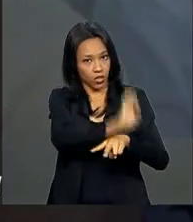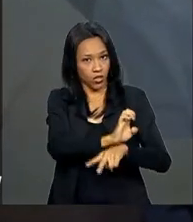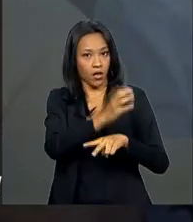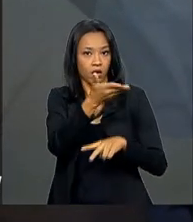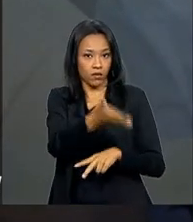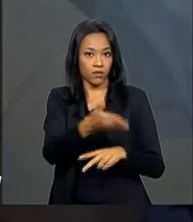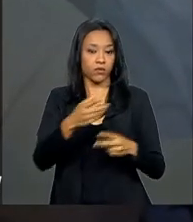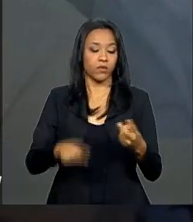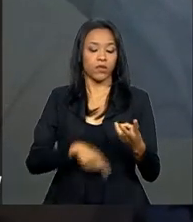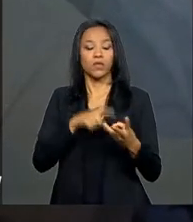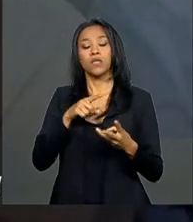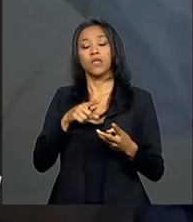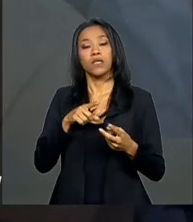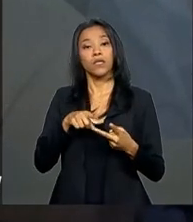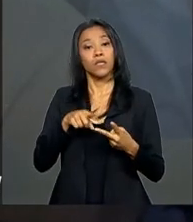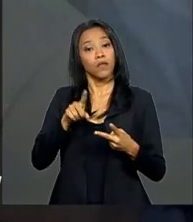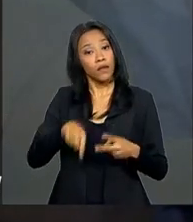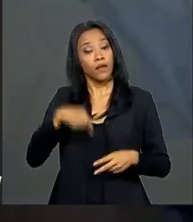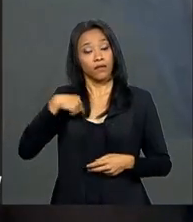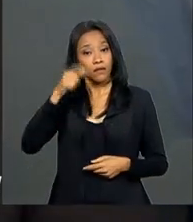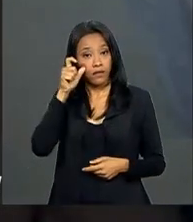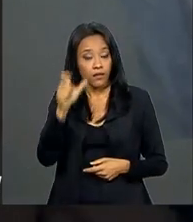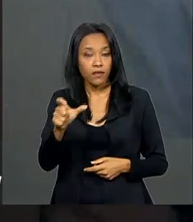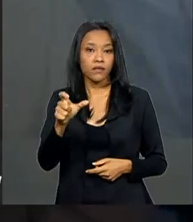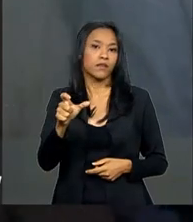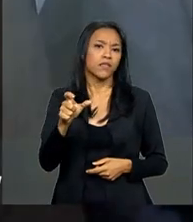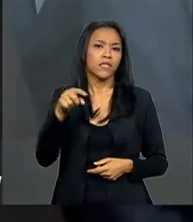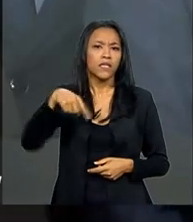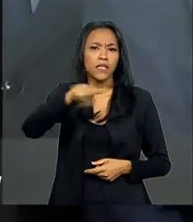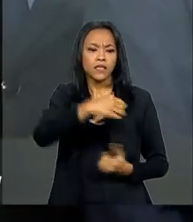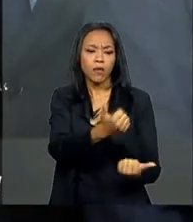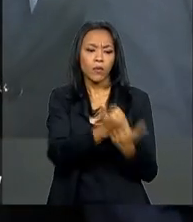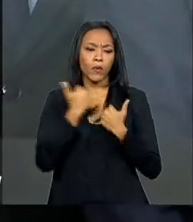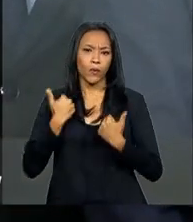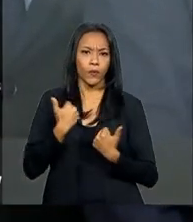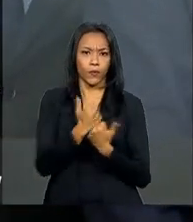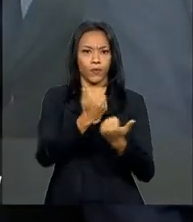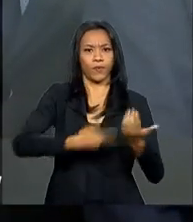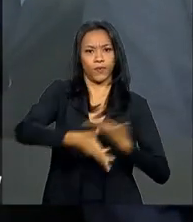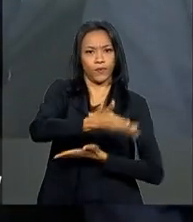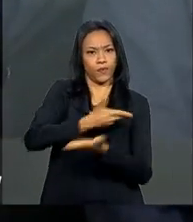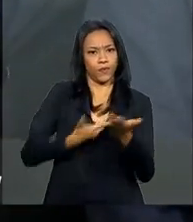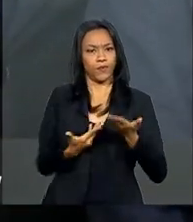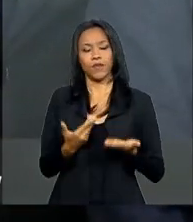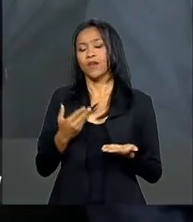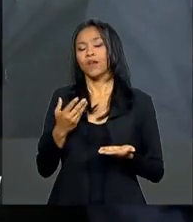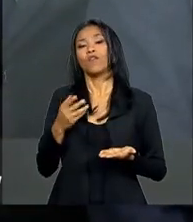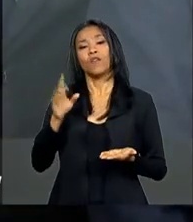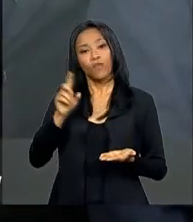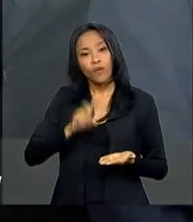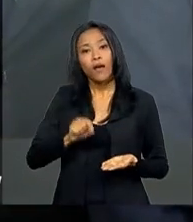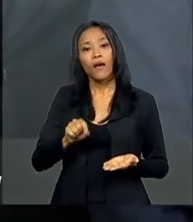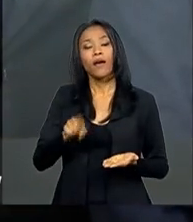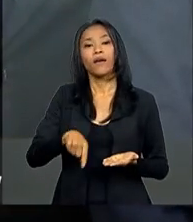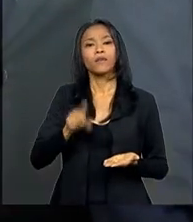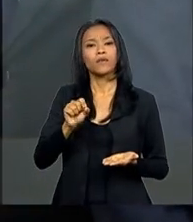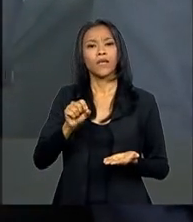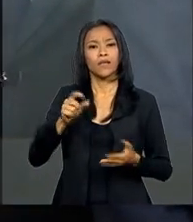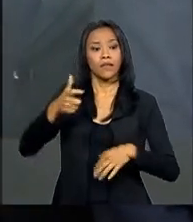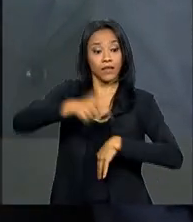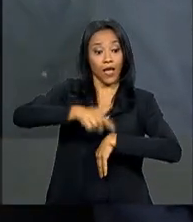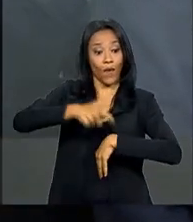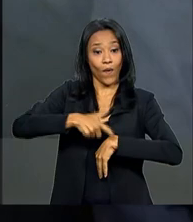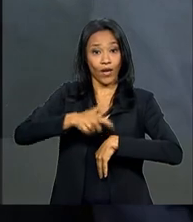Pezão. E interessante que essa cooperação, ela não só se deu no momento da